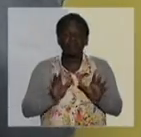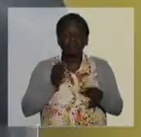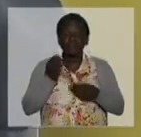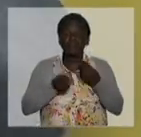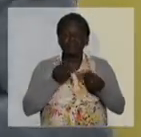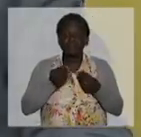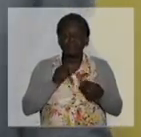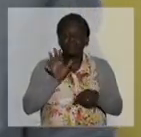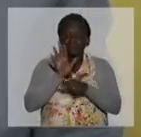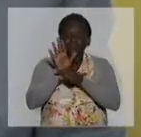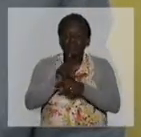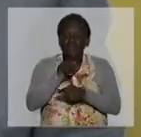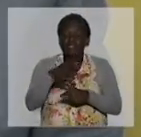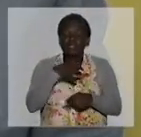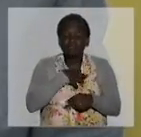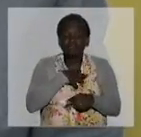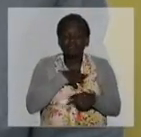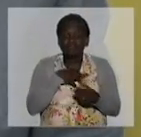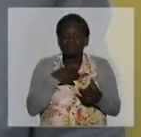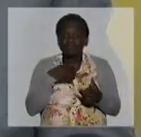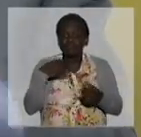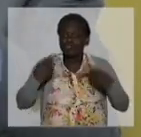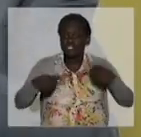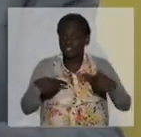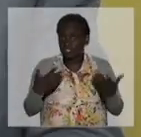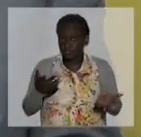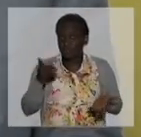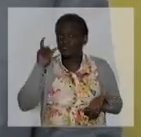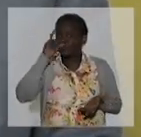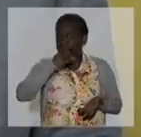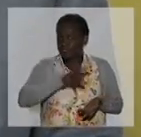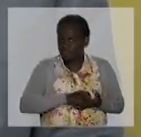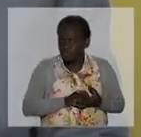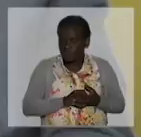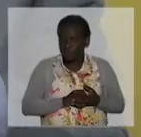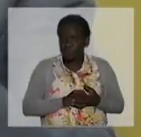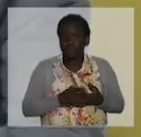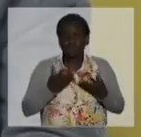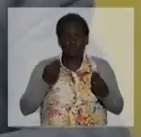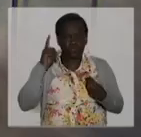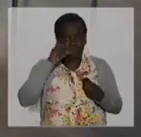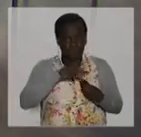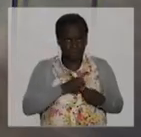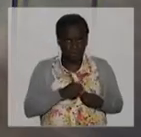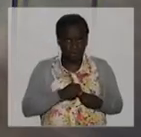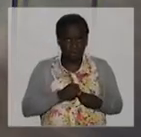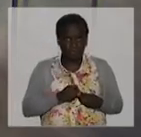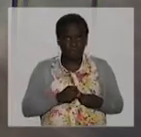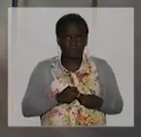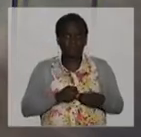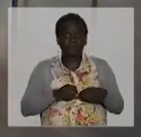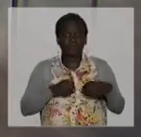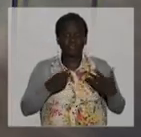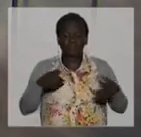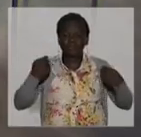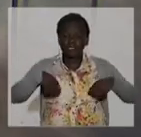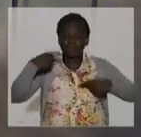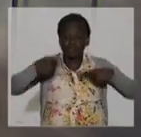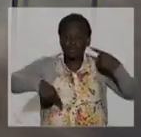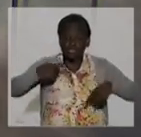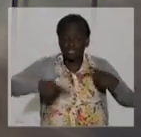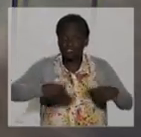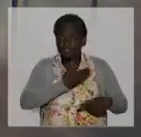que sensibiliza politicamente? É muito difícil. Muito difícil. Ter uma